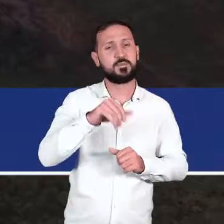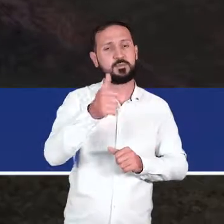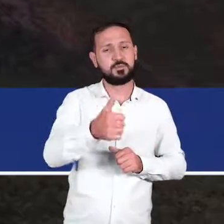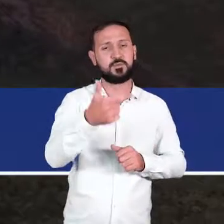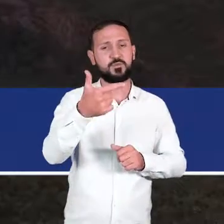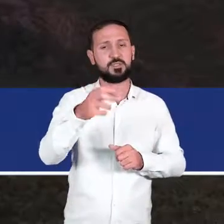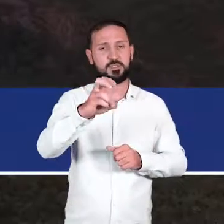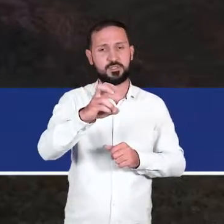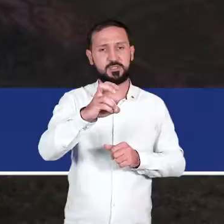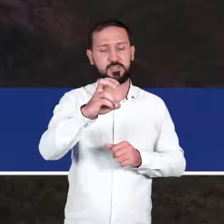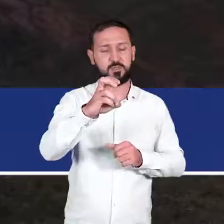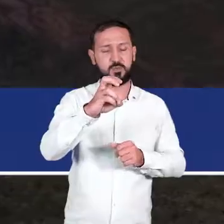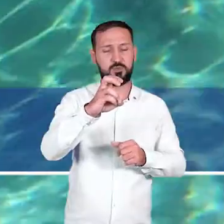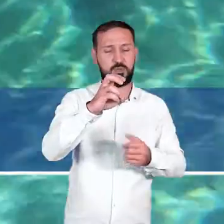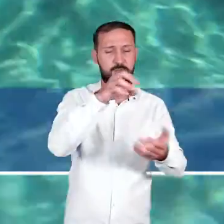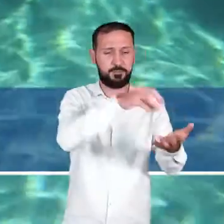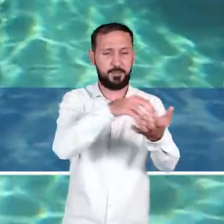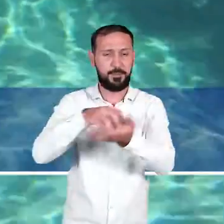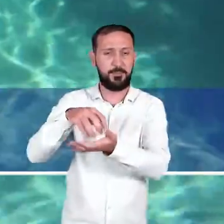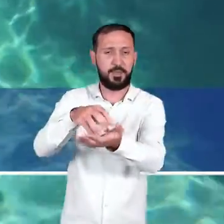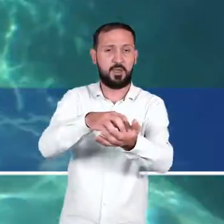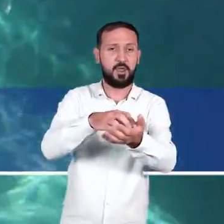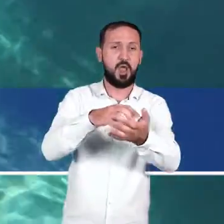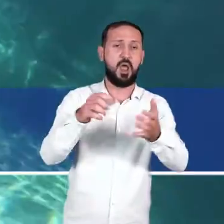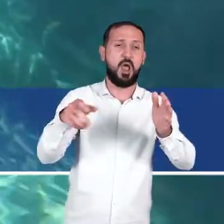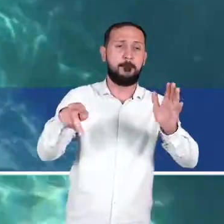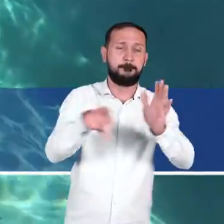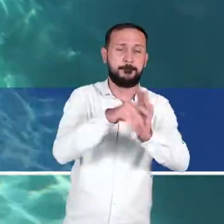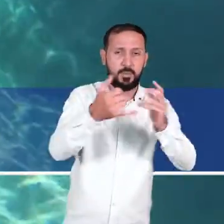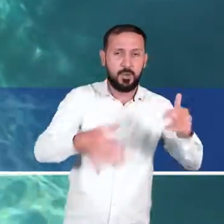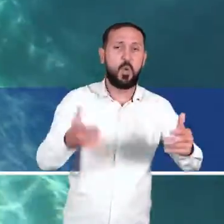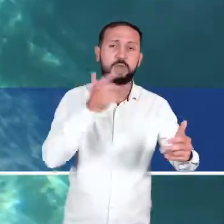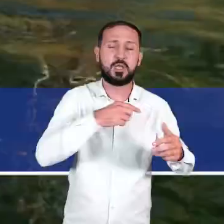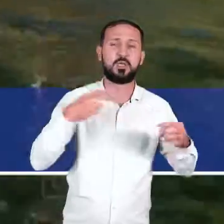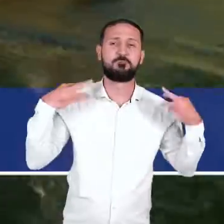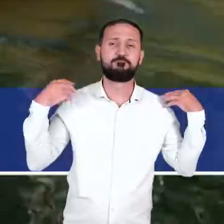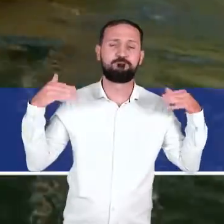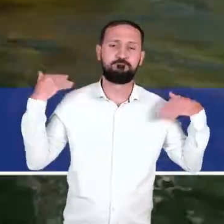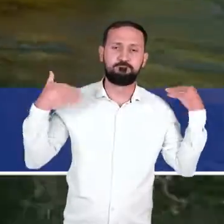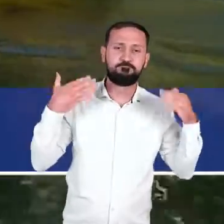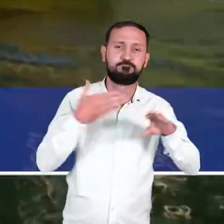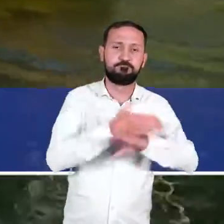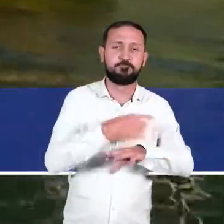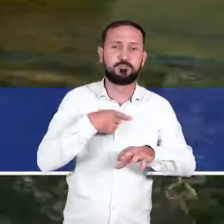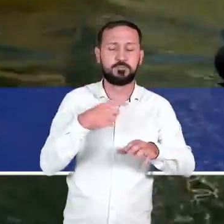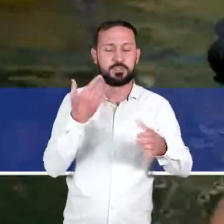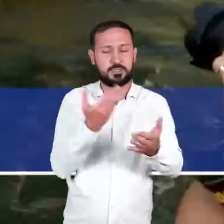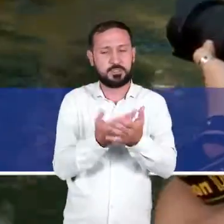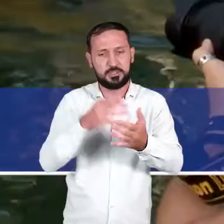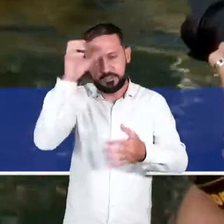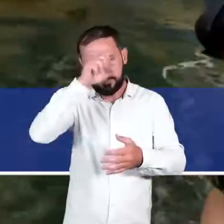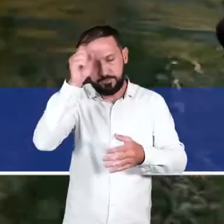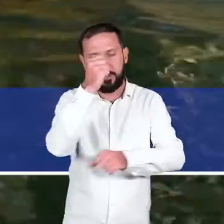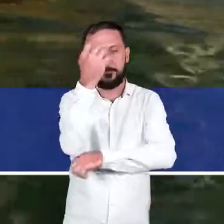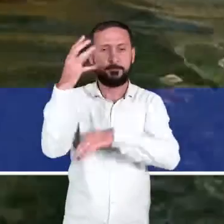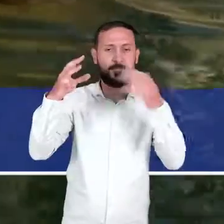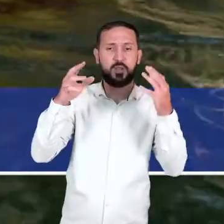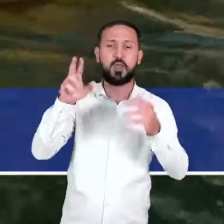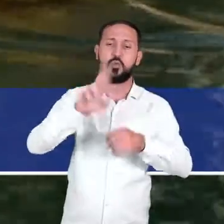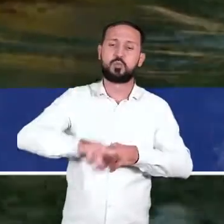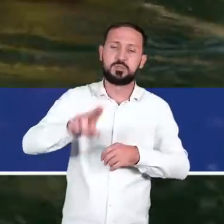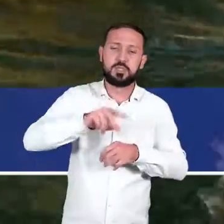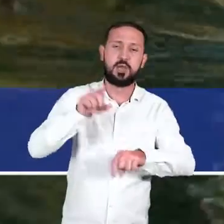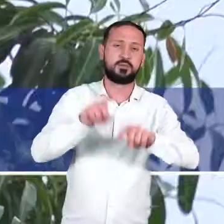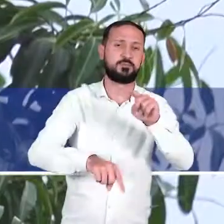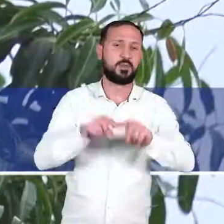de 125 unidades, muitas com características para visitação, educação ambiental, exploração sustentável de